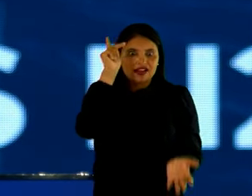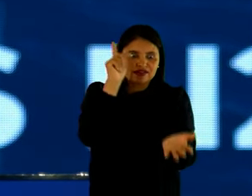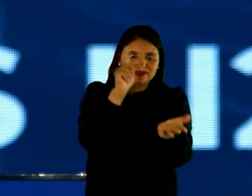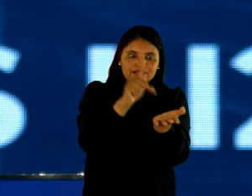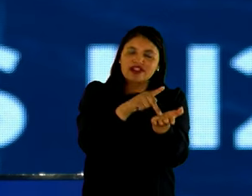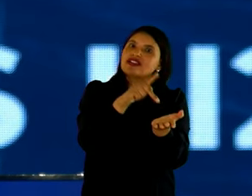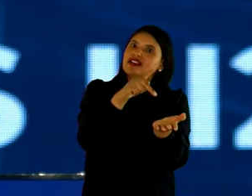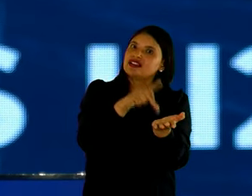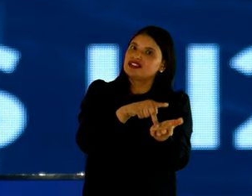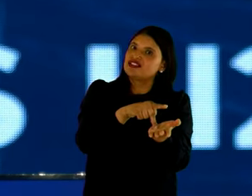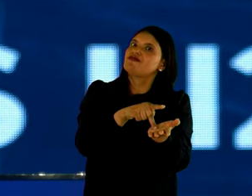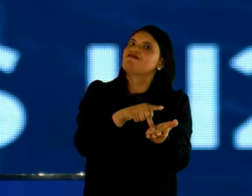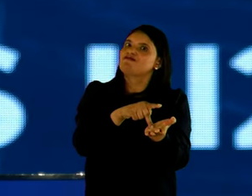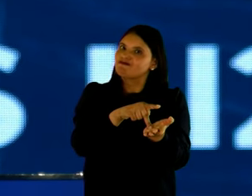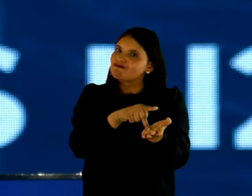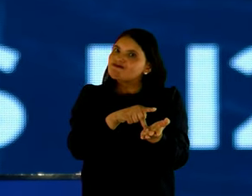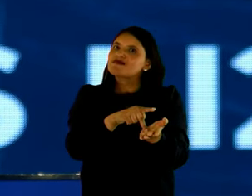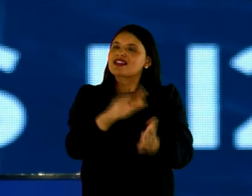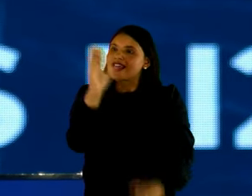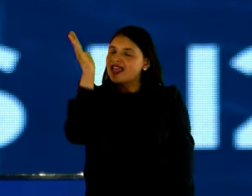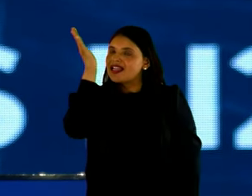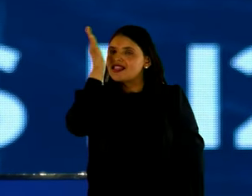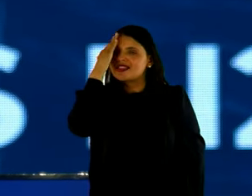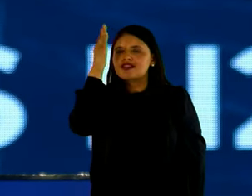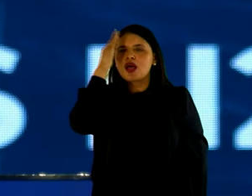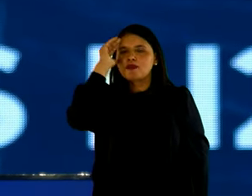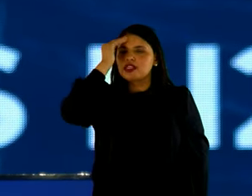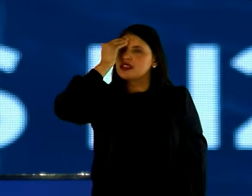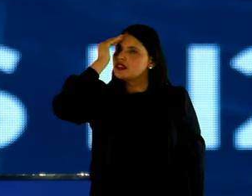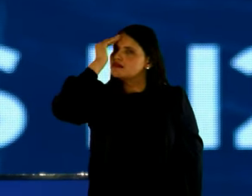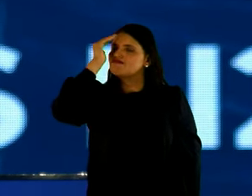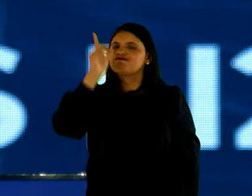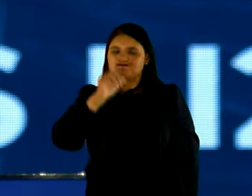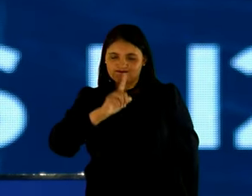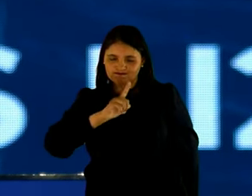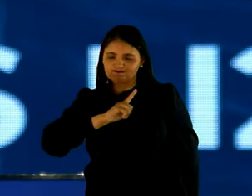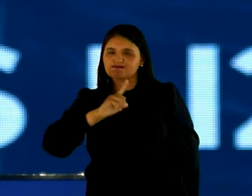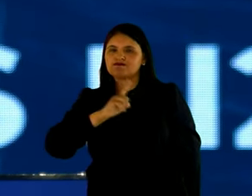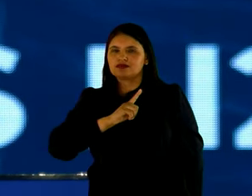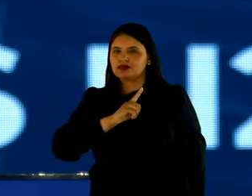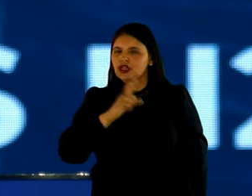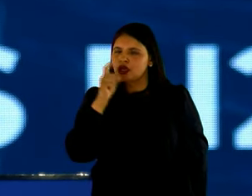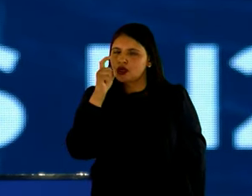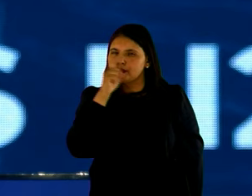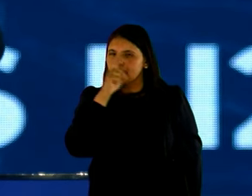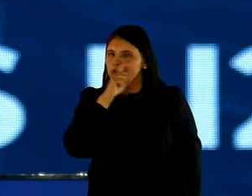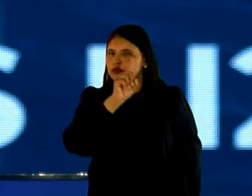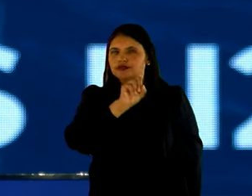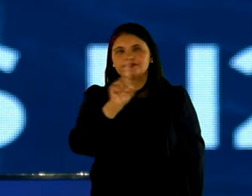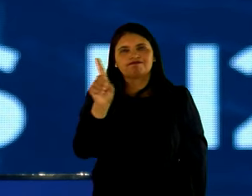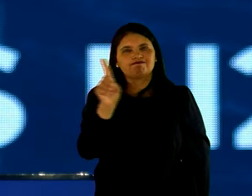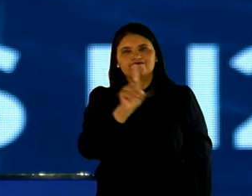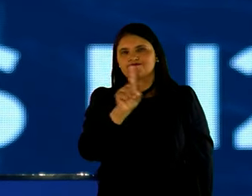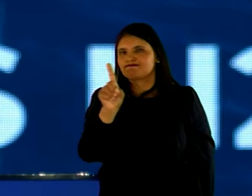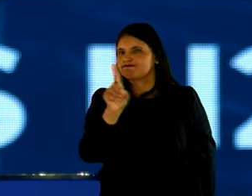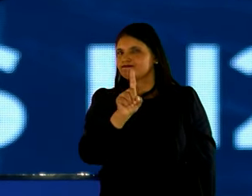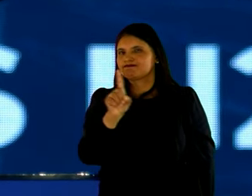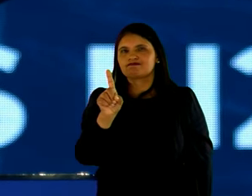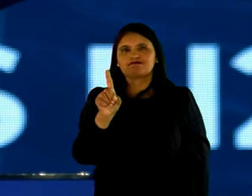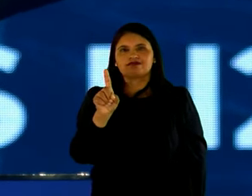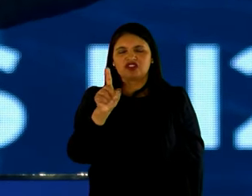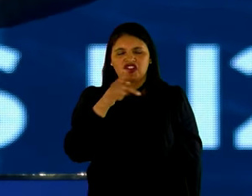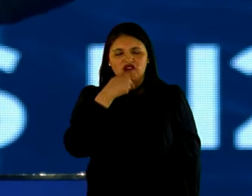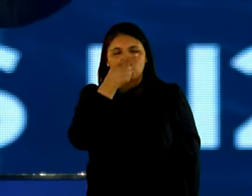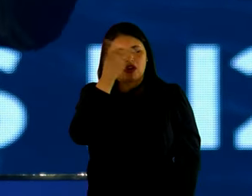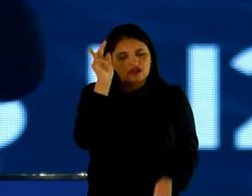minha causa vos sobreveio essa grande tempestade. Jonas admitiu, vocês não estariam passando